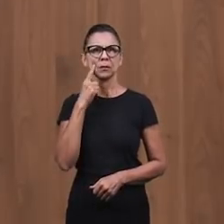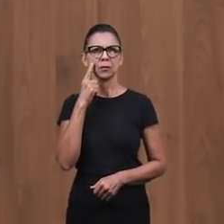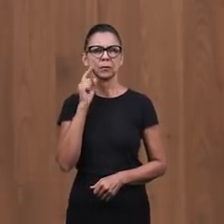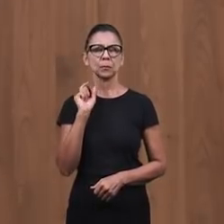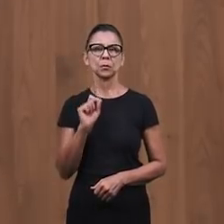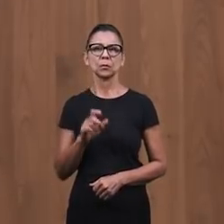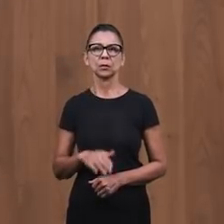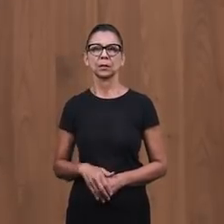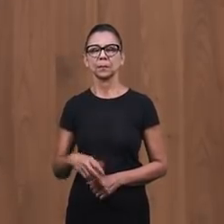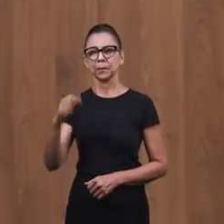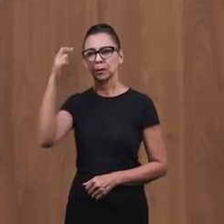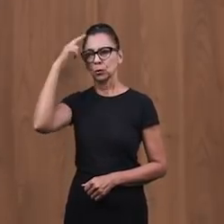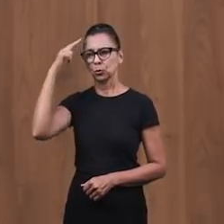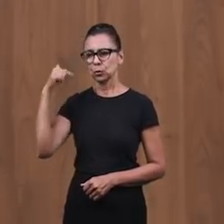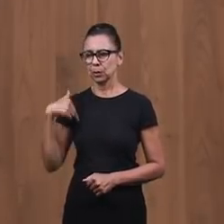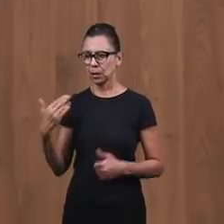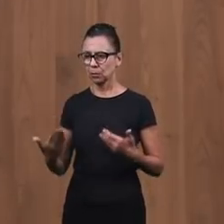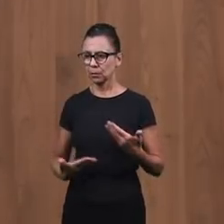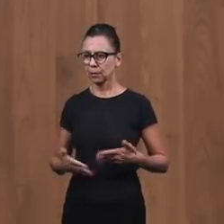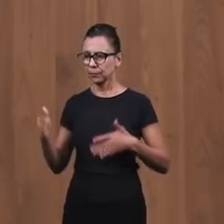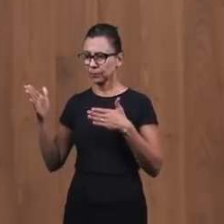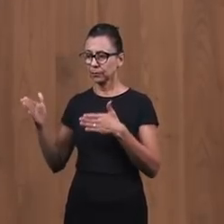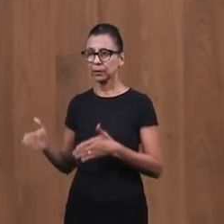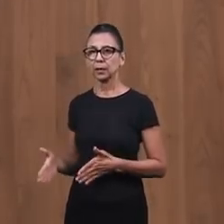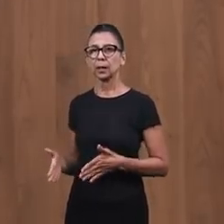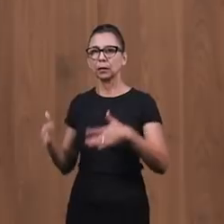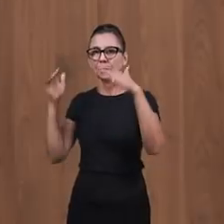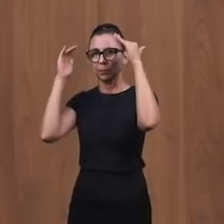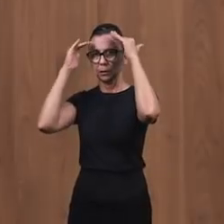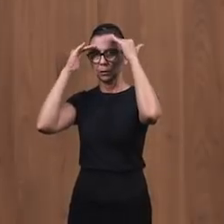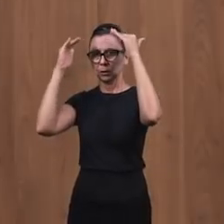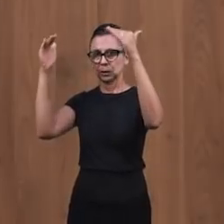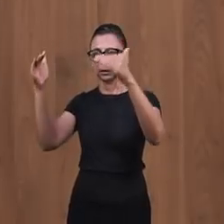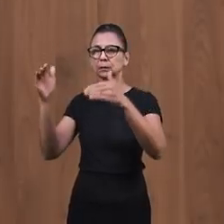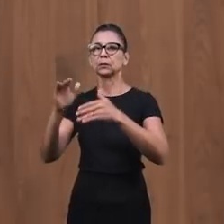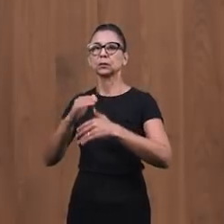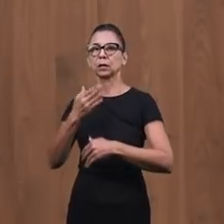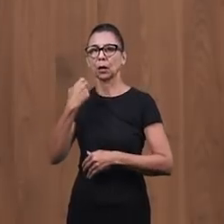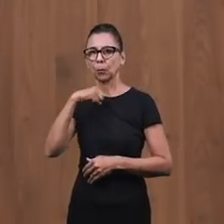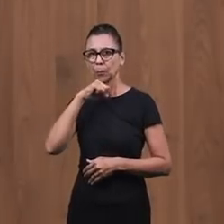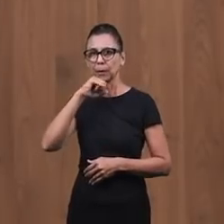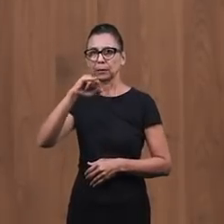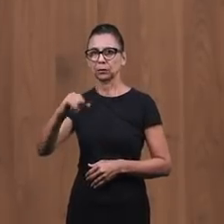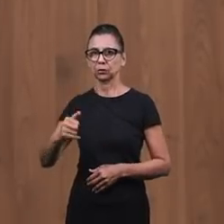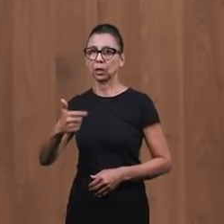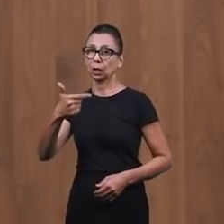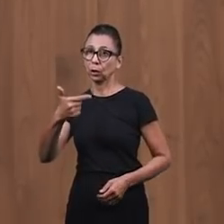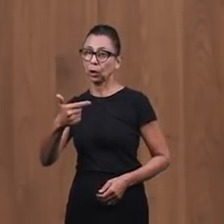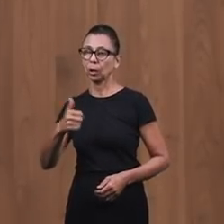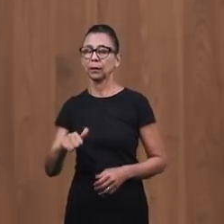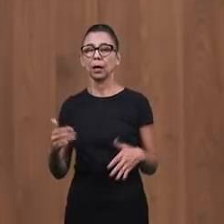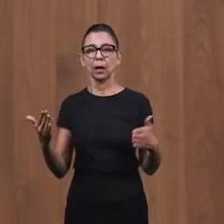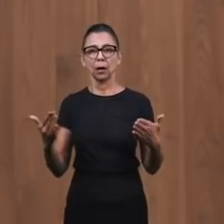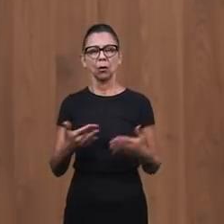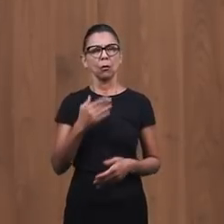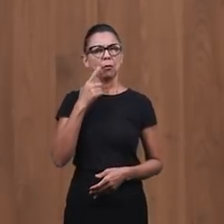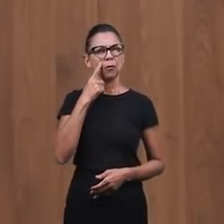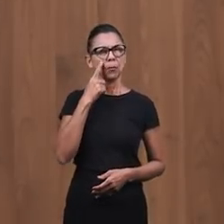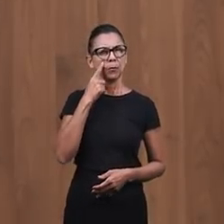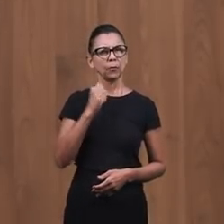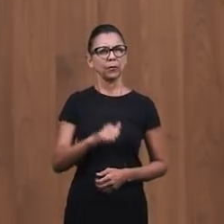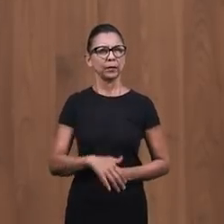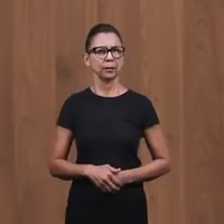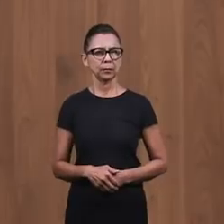aula passada que José era um servo fiel ao Senhor, obediente ao seu pai. E na aula de